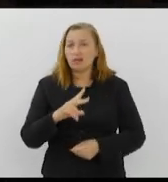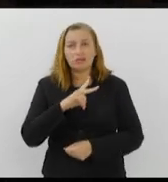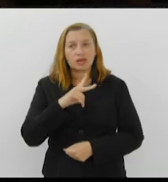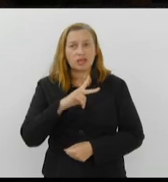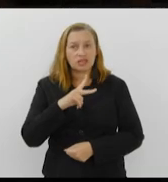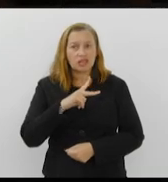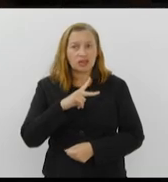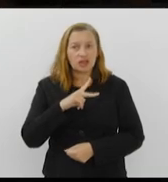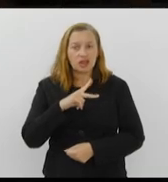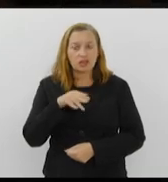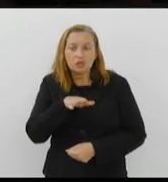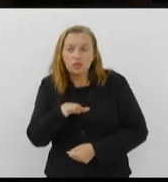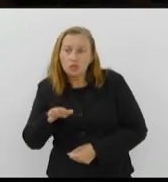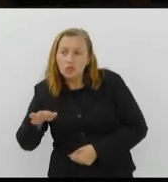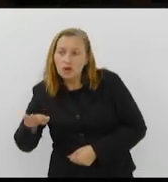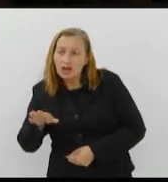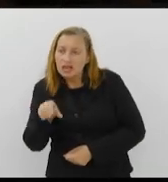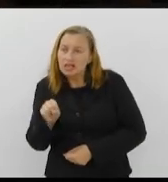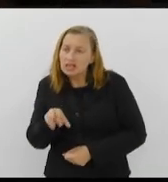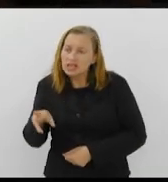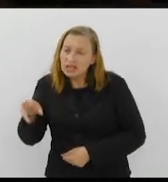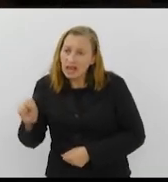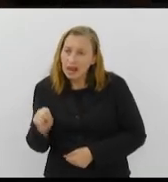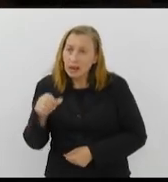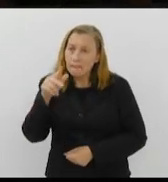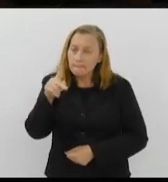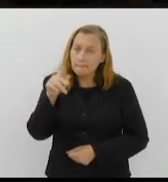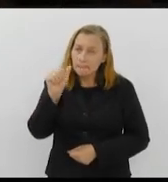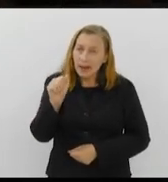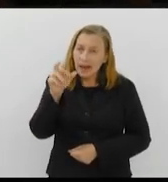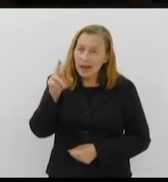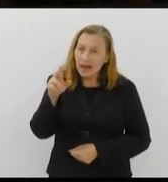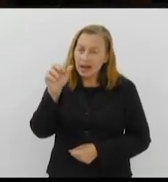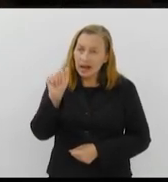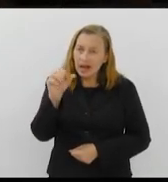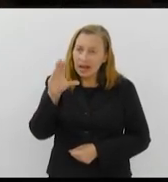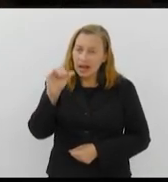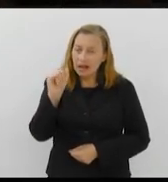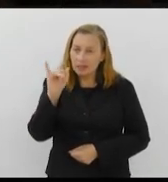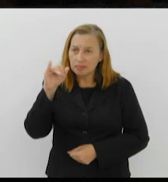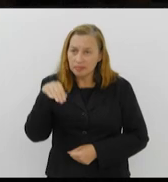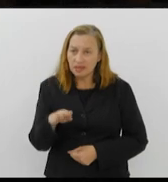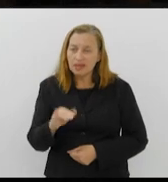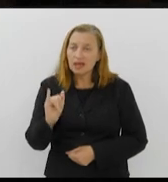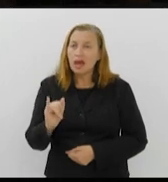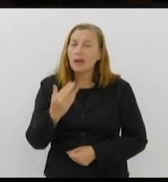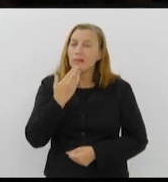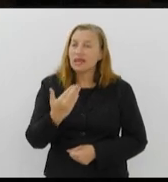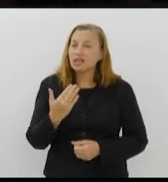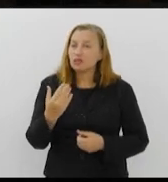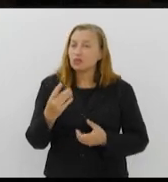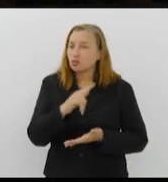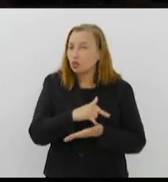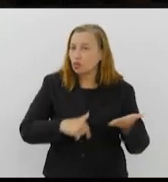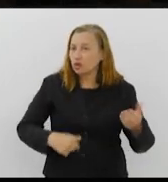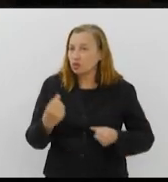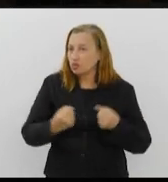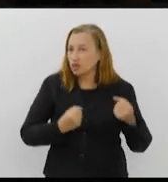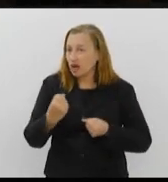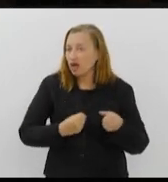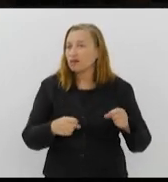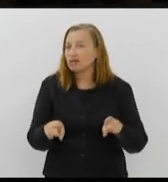Serra de Paracambi, pedindo documento e habilitação dos